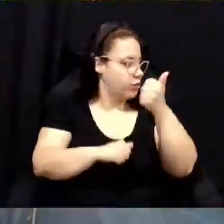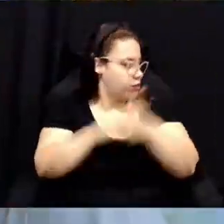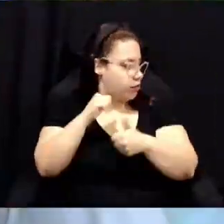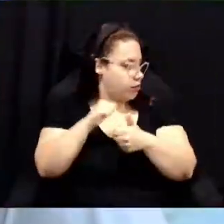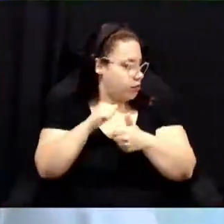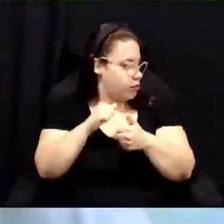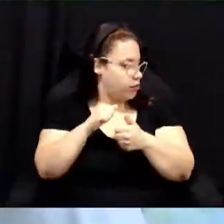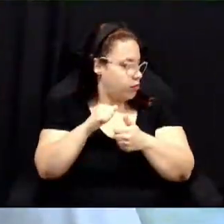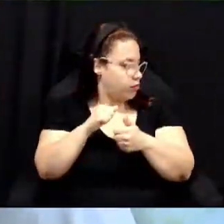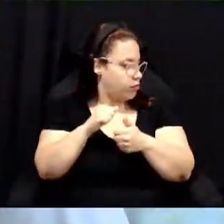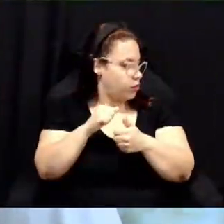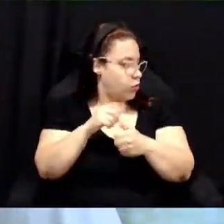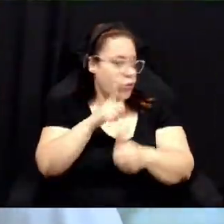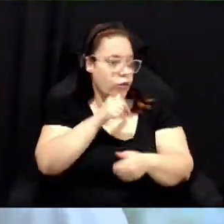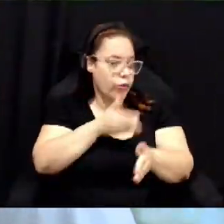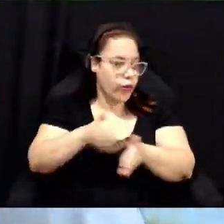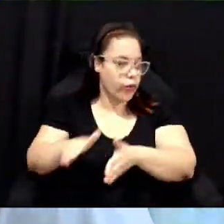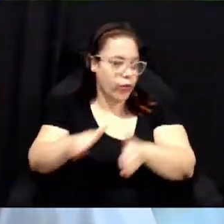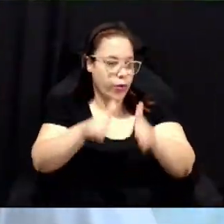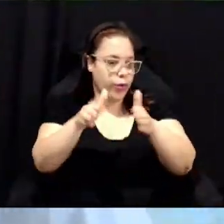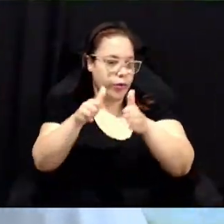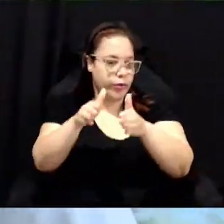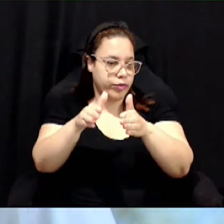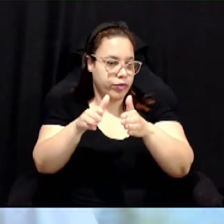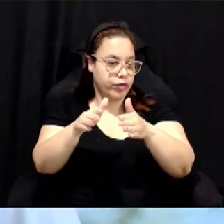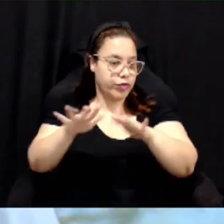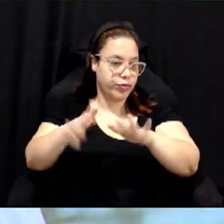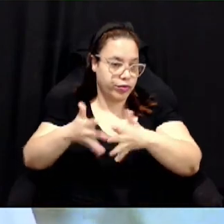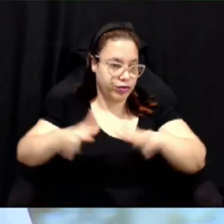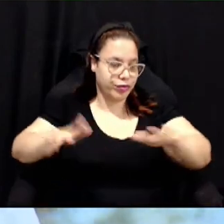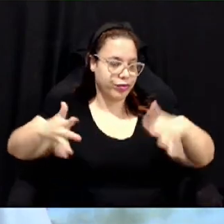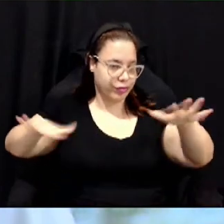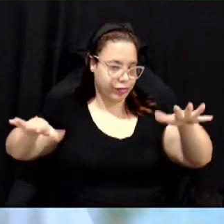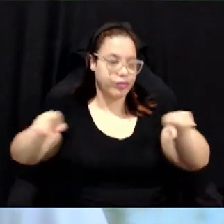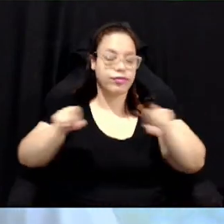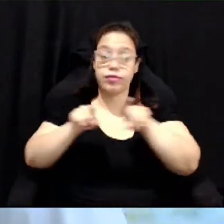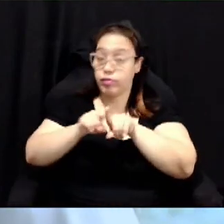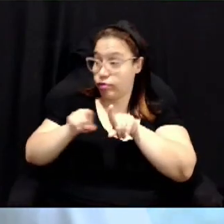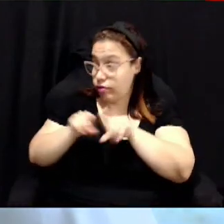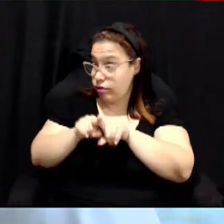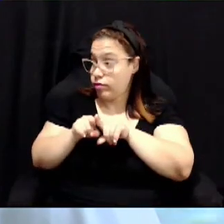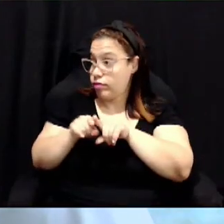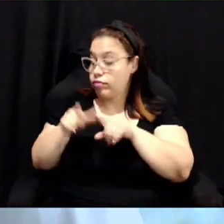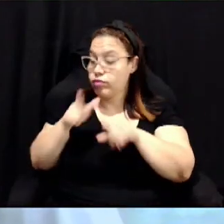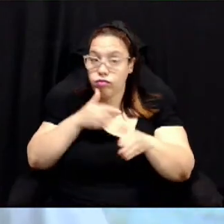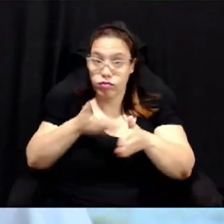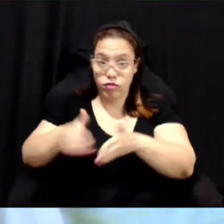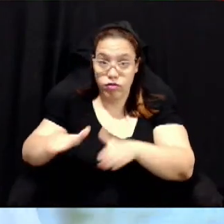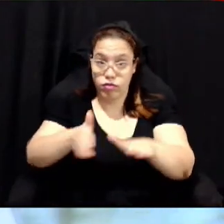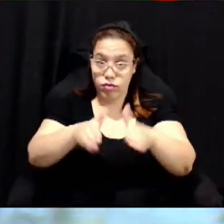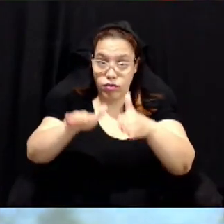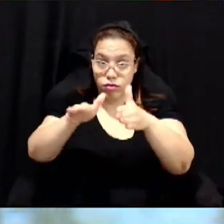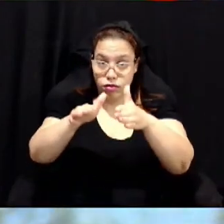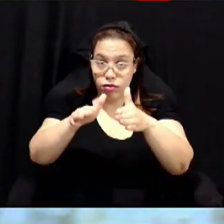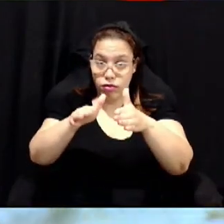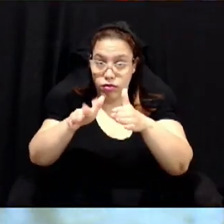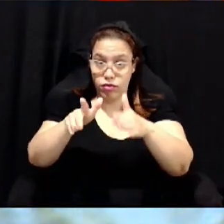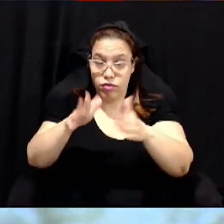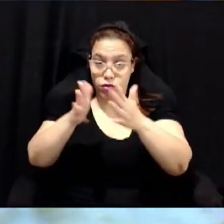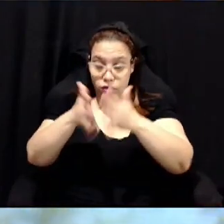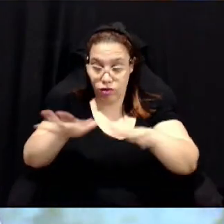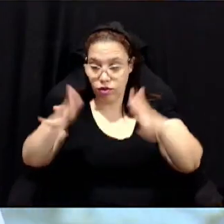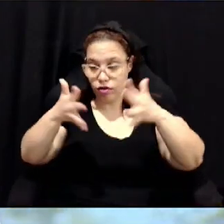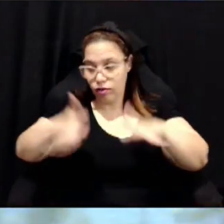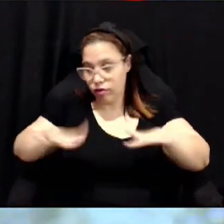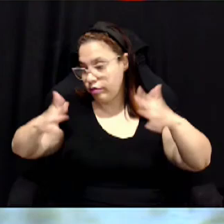em rios, lagos ou até no mar, né? Exato. Rios, mares, lagoas, né? A canoagem ela